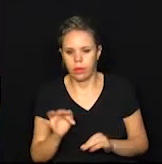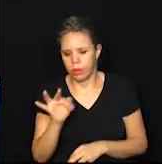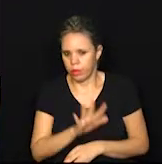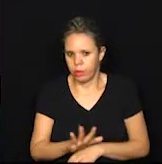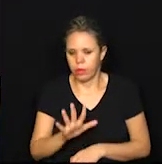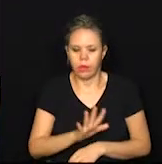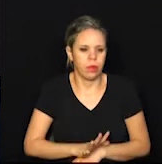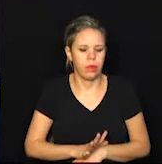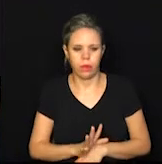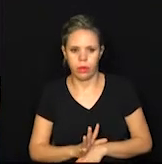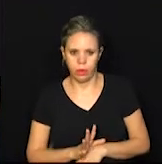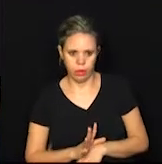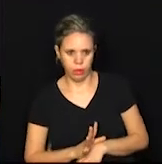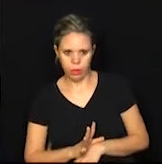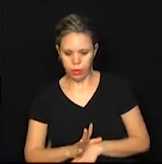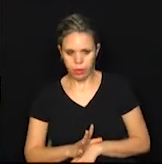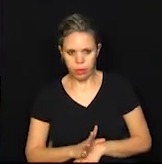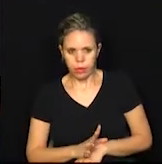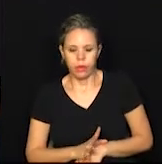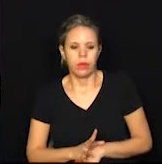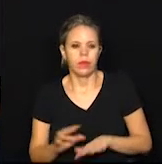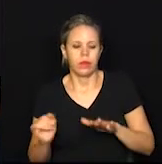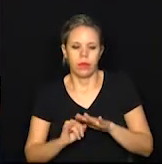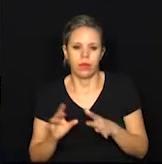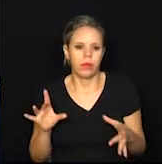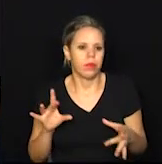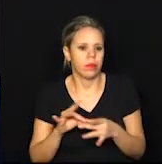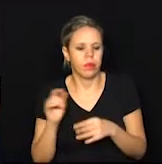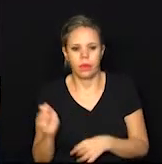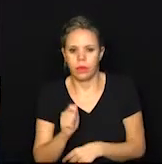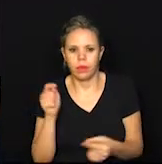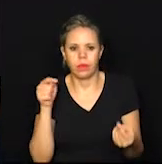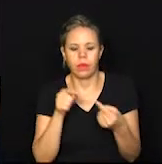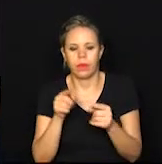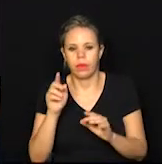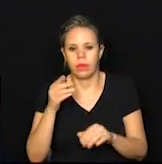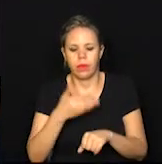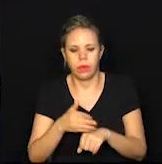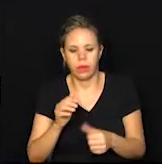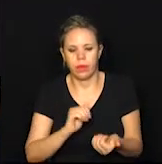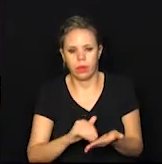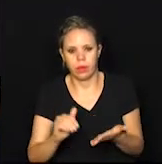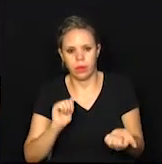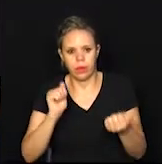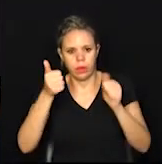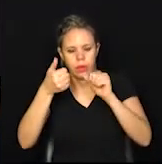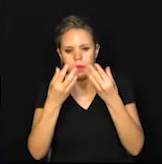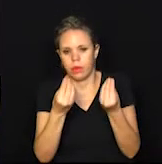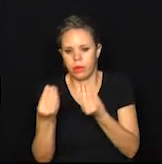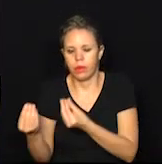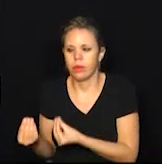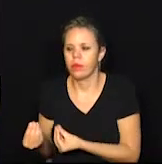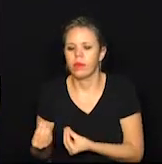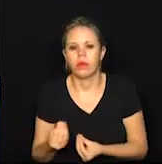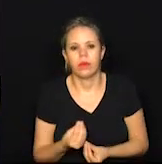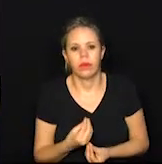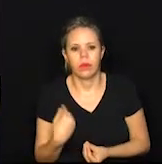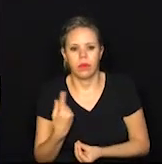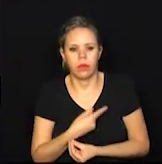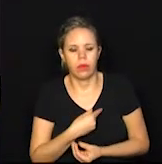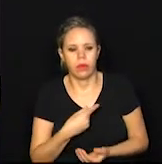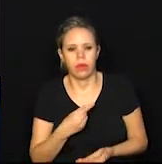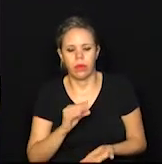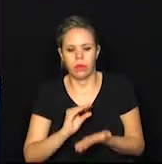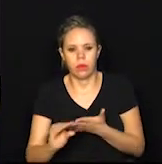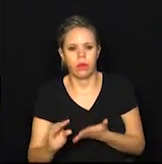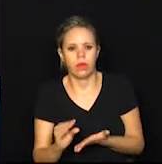federações, confederações ou entidades, associações que são ligadas à Secretaria de Esportes, que tem muitas que são ligadas ao nosso fundo de investimento,